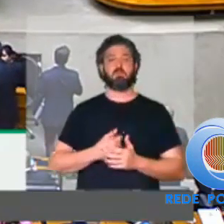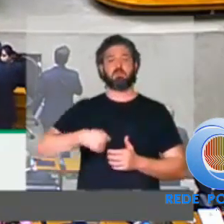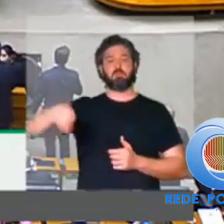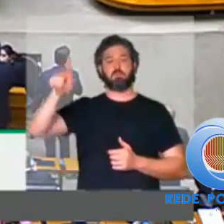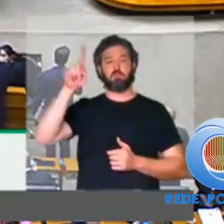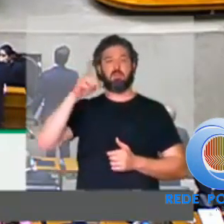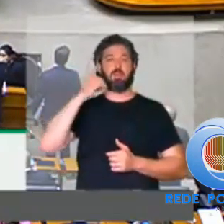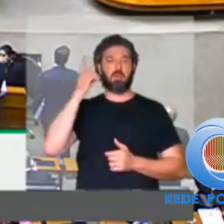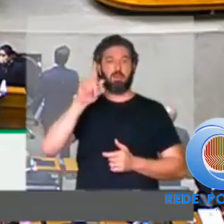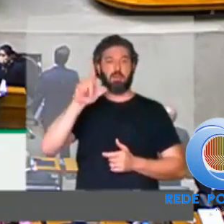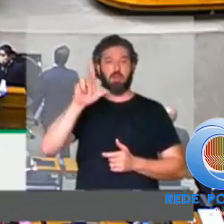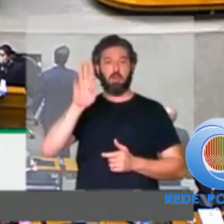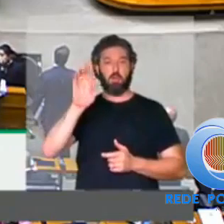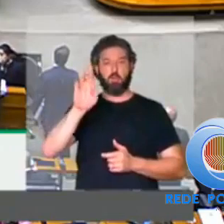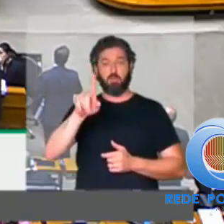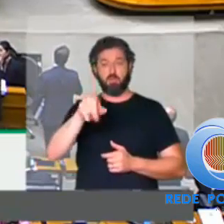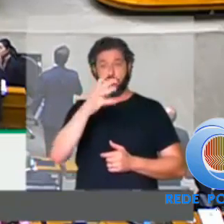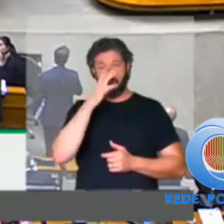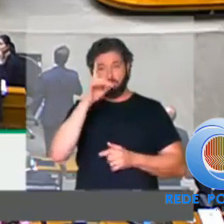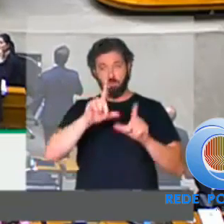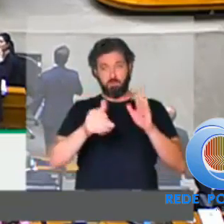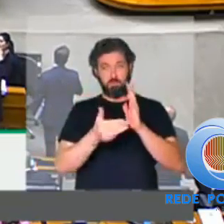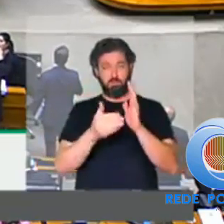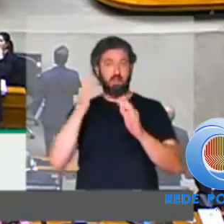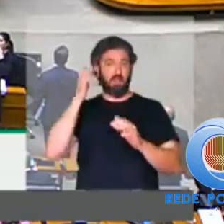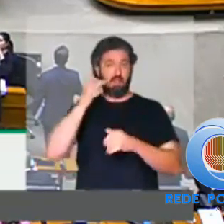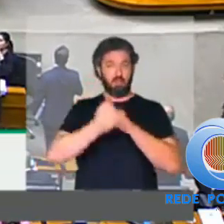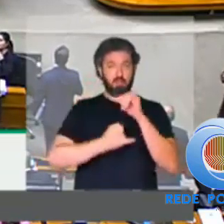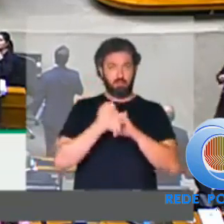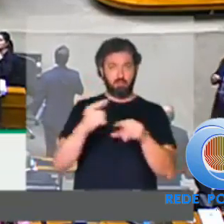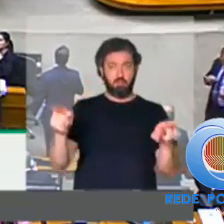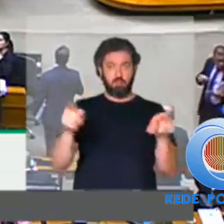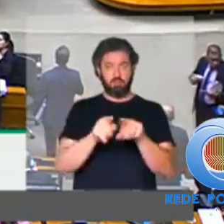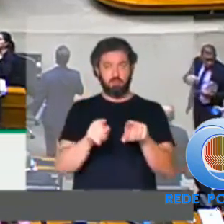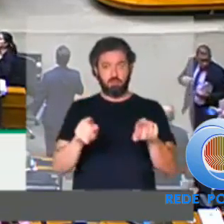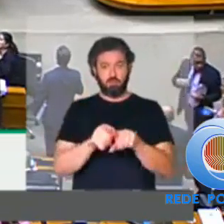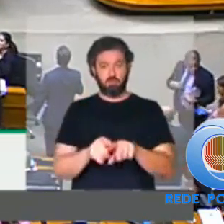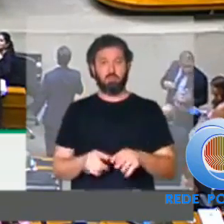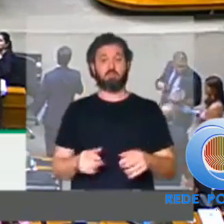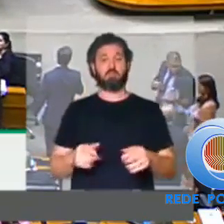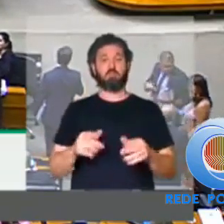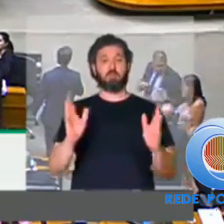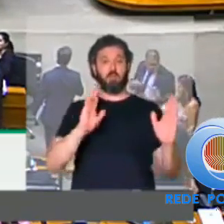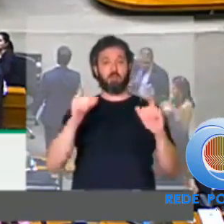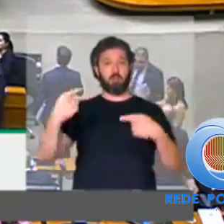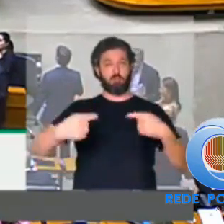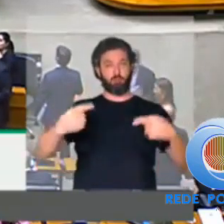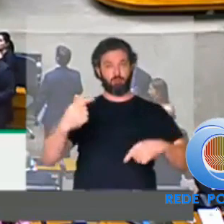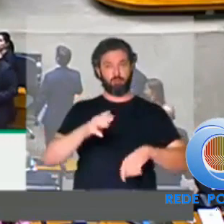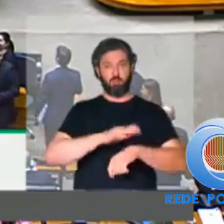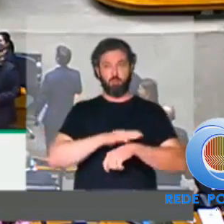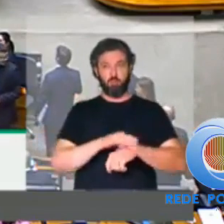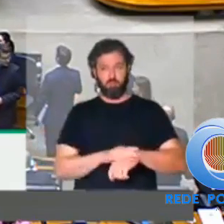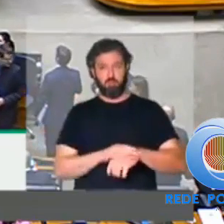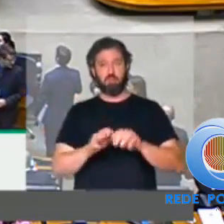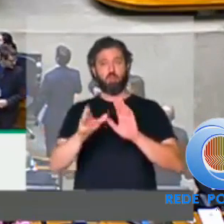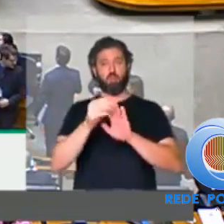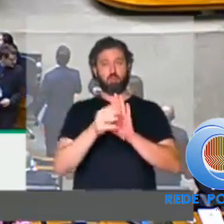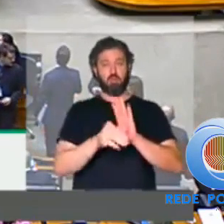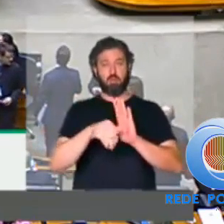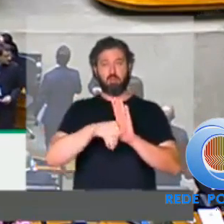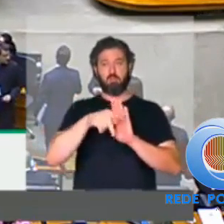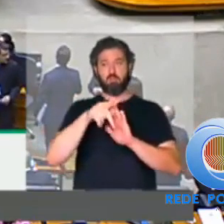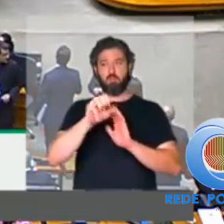entender. Deixa eu ver o deputado Glauber, você que nos acompanha pela rádio, pela TV Câmara e também na internet, nessa fase da discussão da medida provisória da